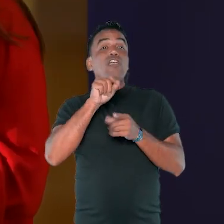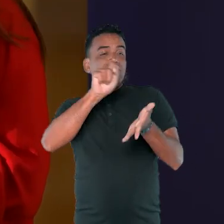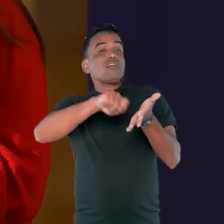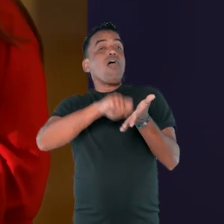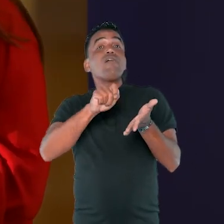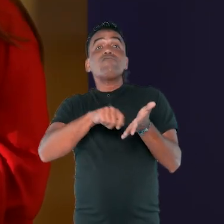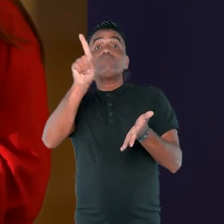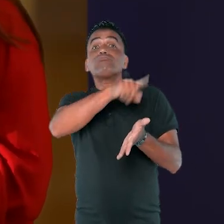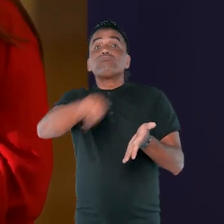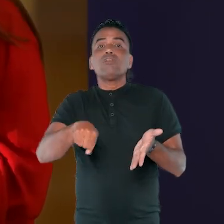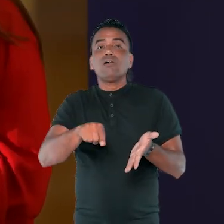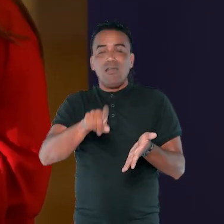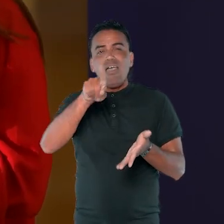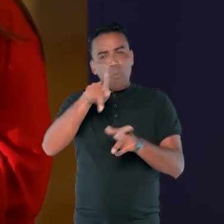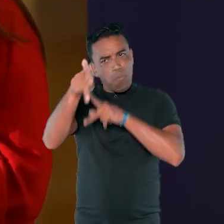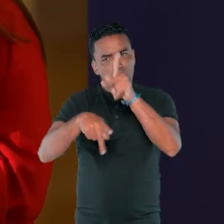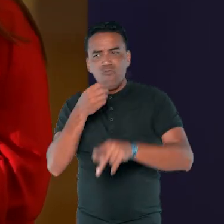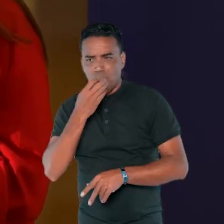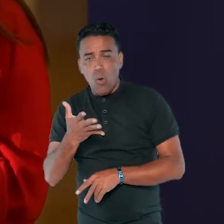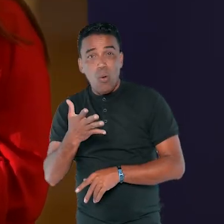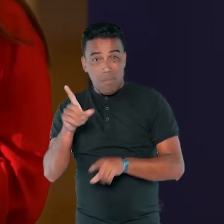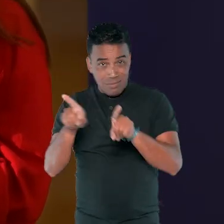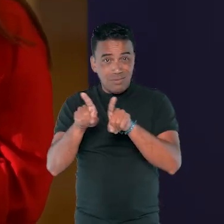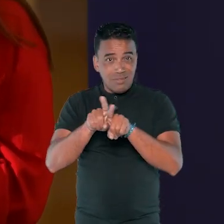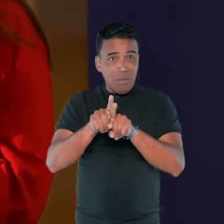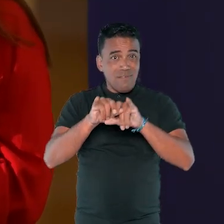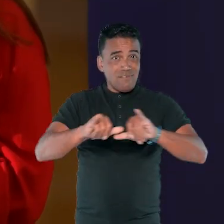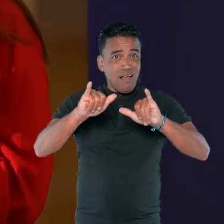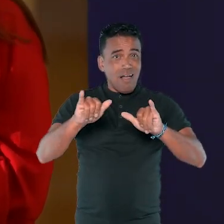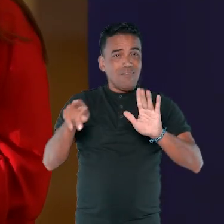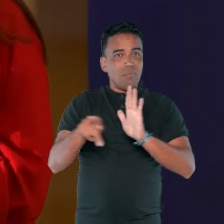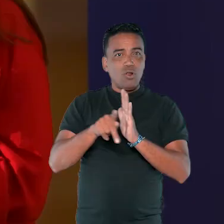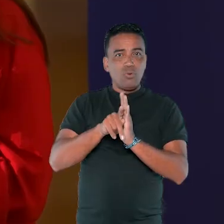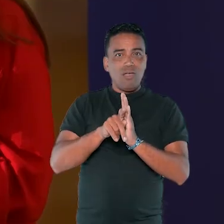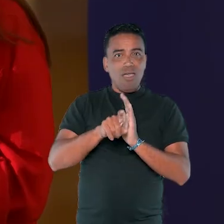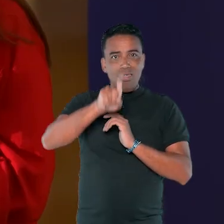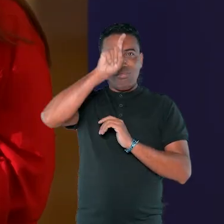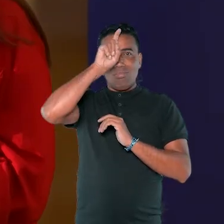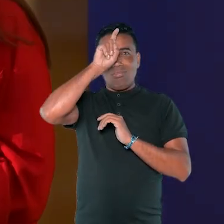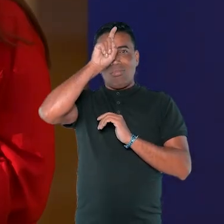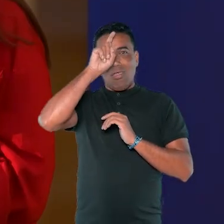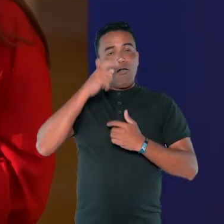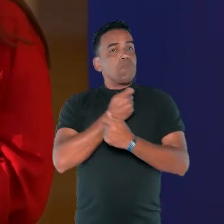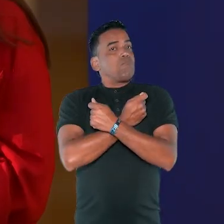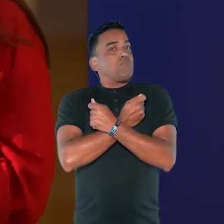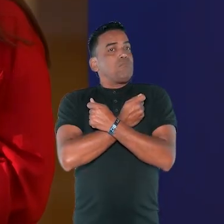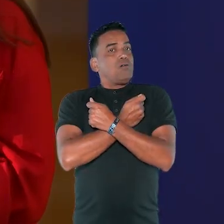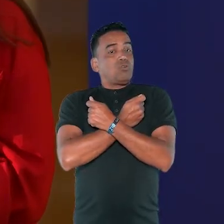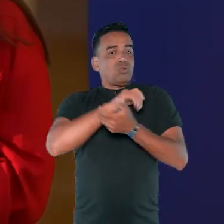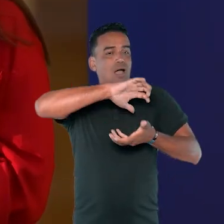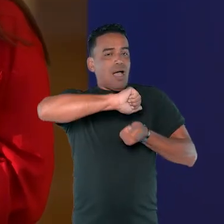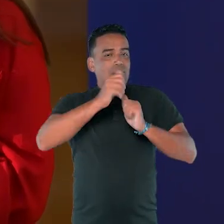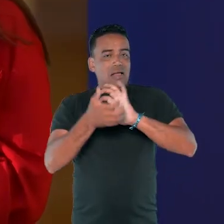Sim, este é um povo bom. Mas isso também diziam os faraós, enquanto amassavam o barro da